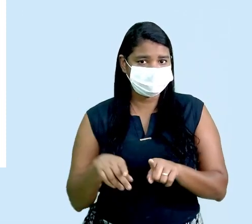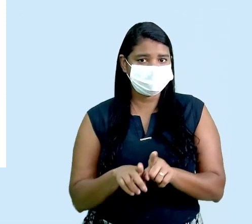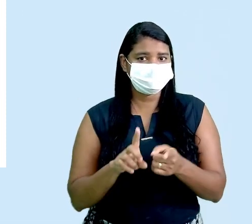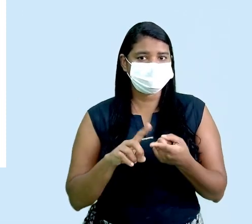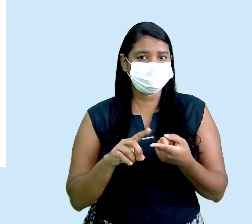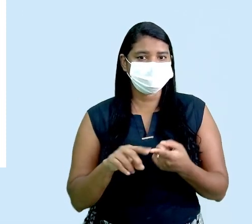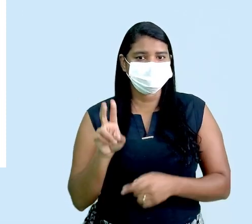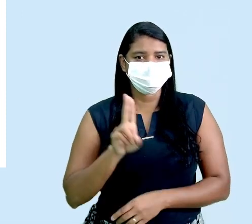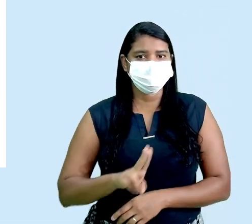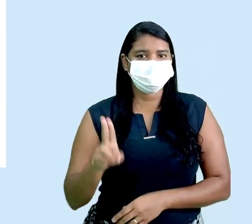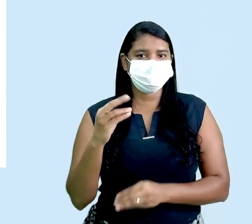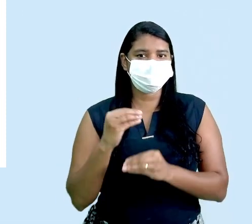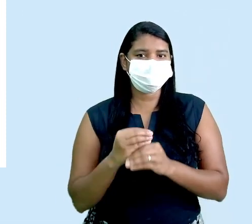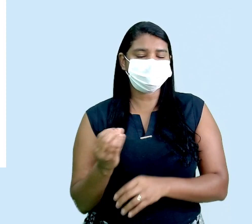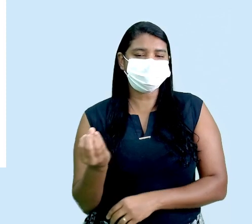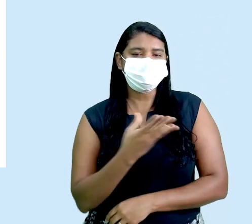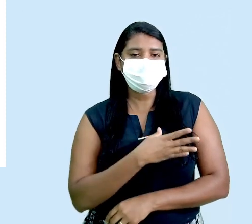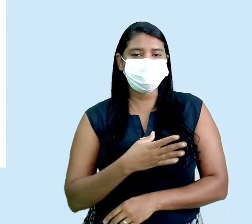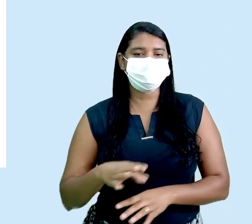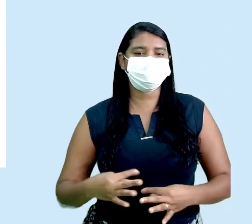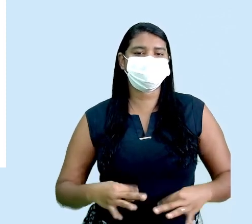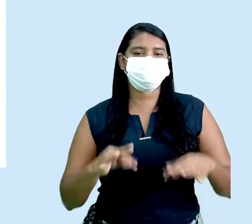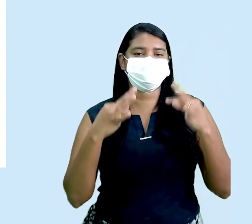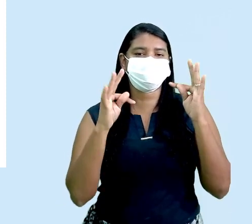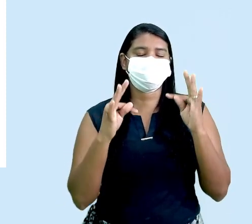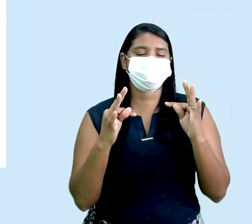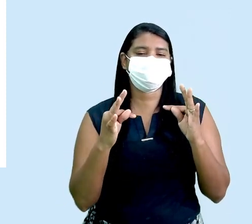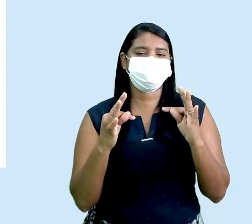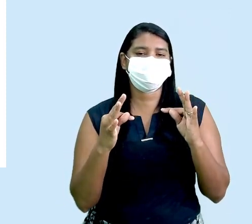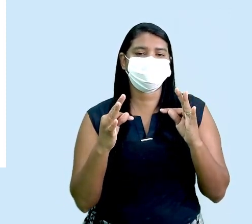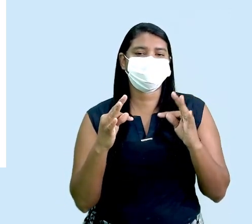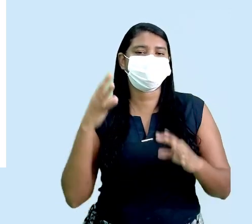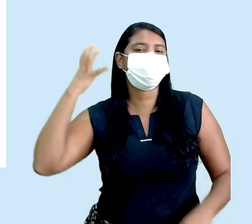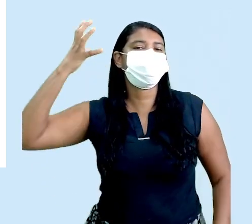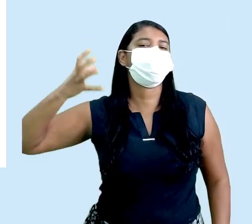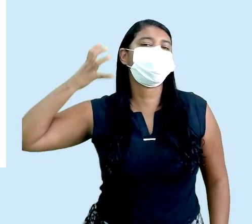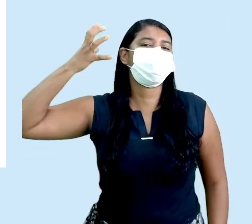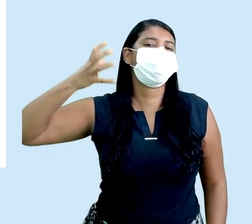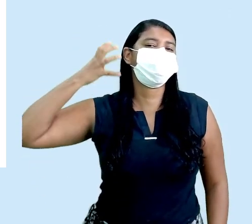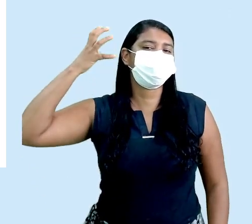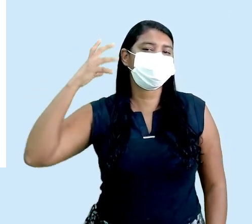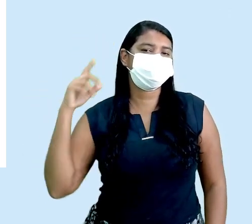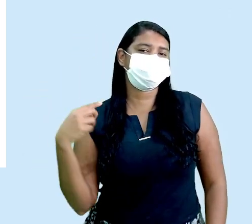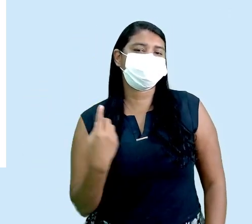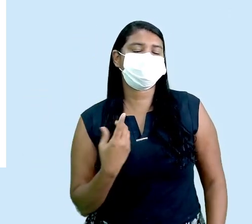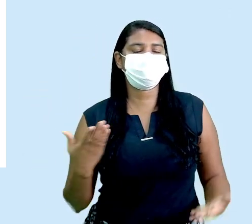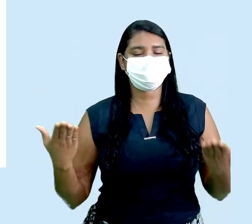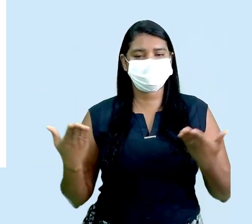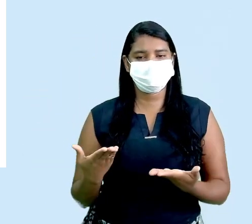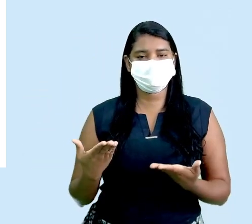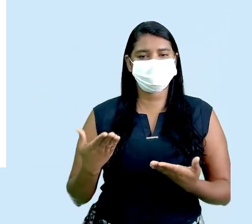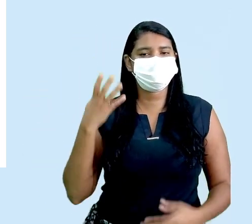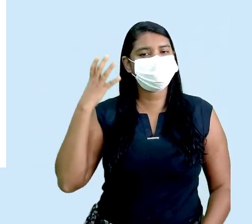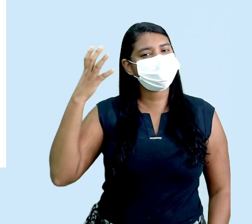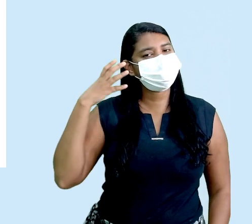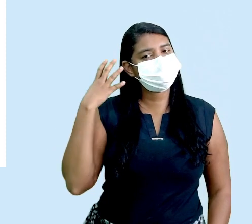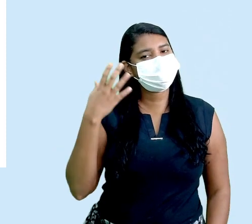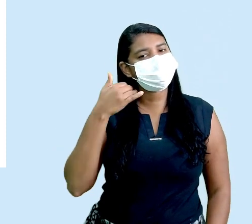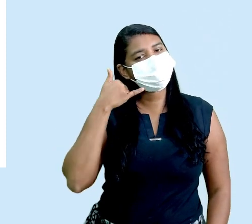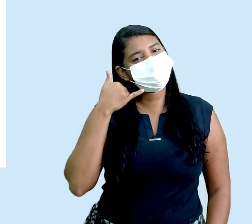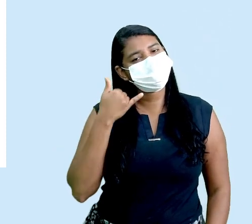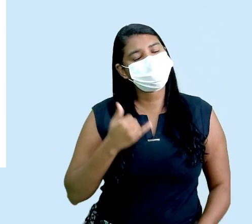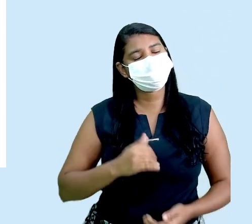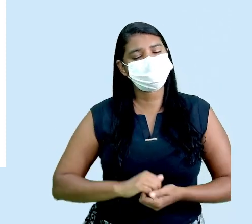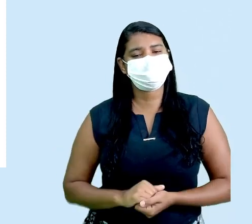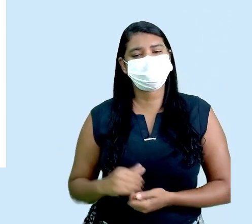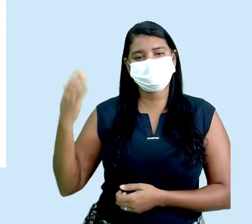E a utilização de novas tecnologias, como no caso aí, na época, o rádio, que hoje pra gente é uma besteira, a gente escuta rádio até no celular, mas